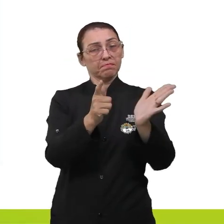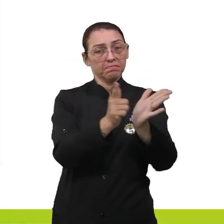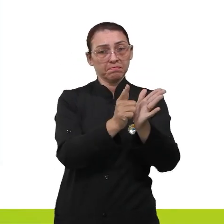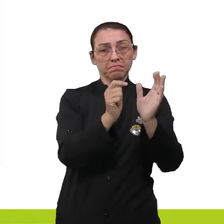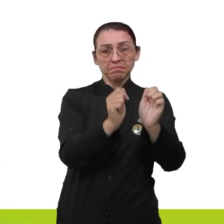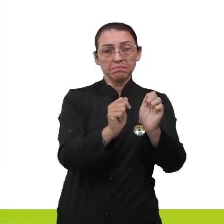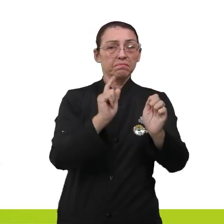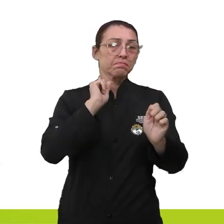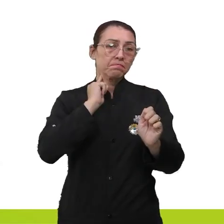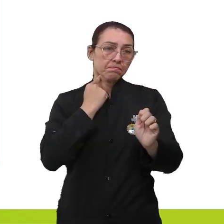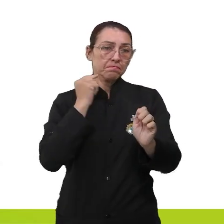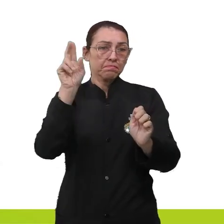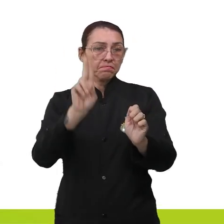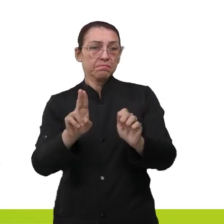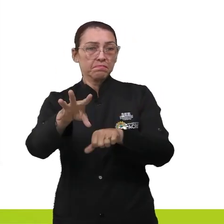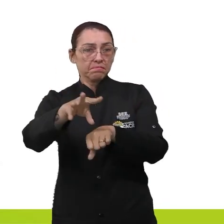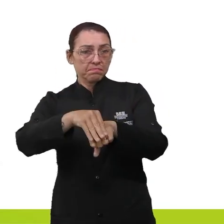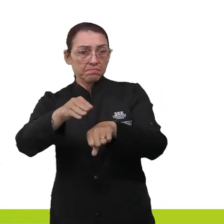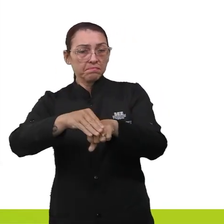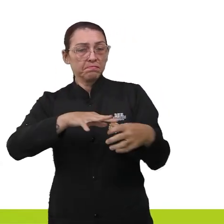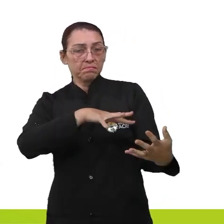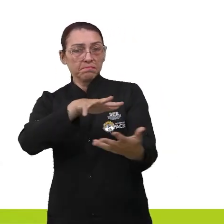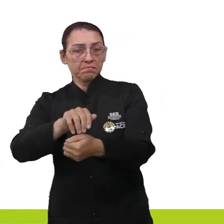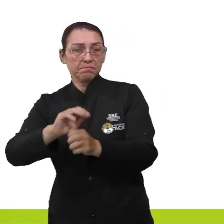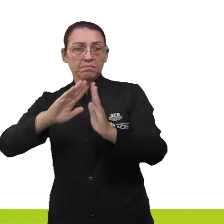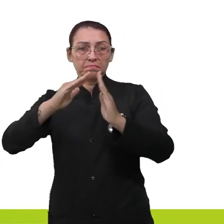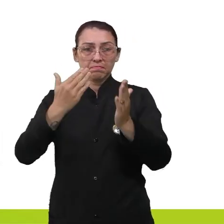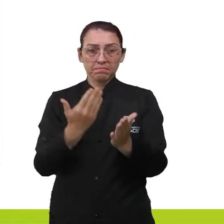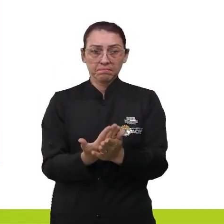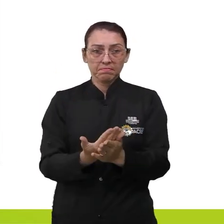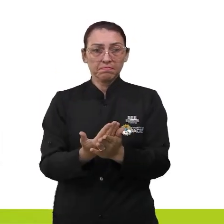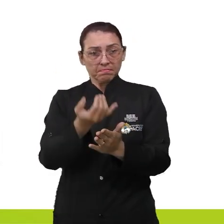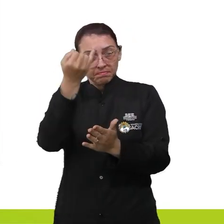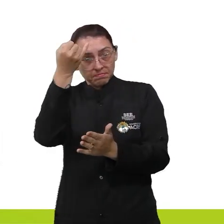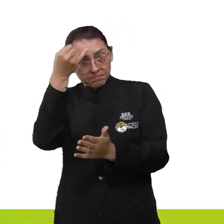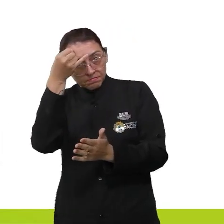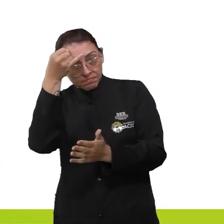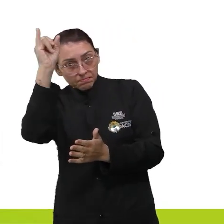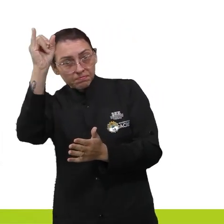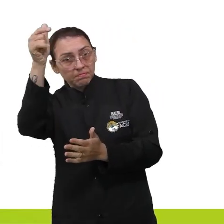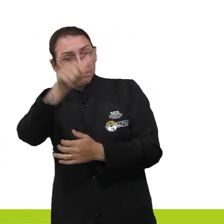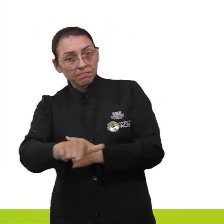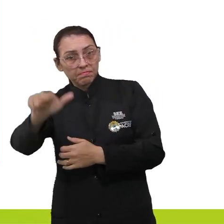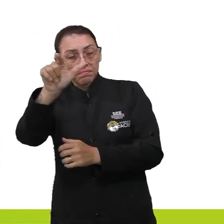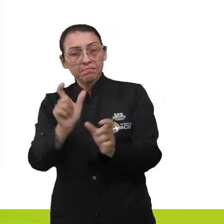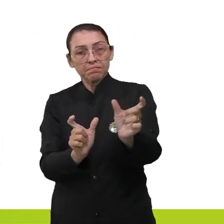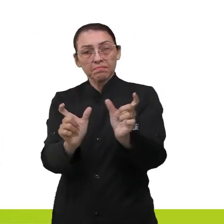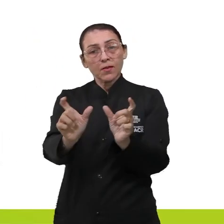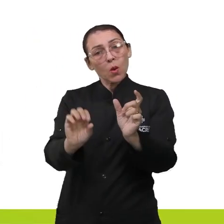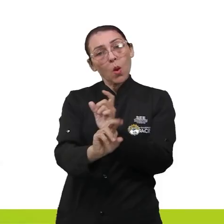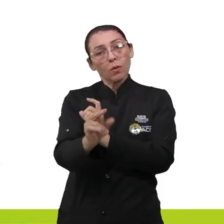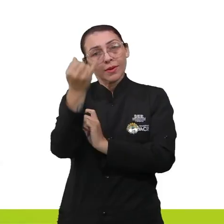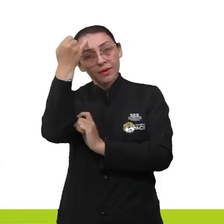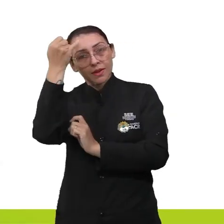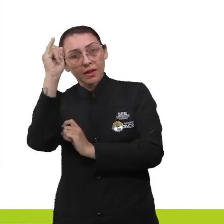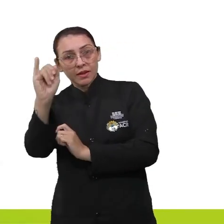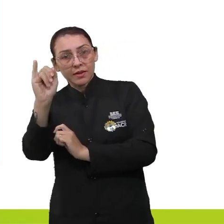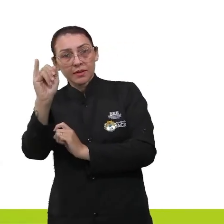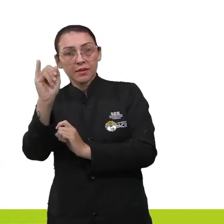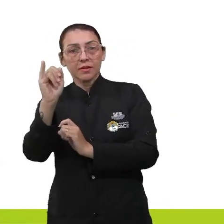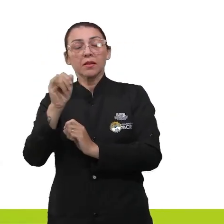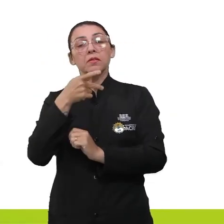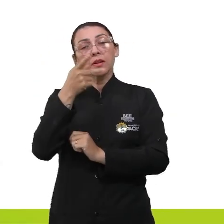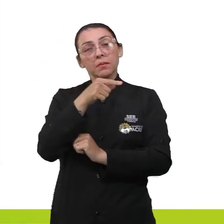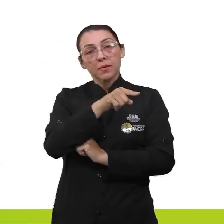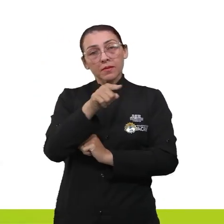eu falei, usar os seus conhecimentos de mundo e da escola e evitar repetir palavras ou ideias. Eu